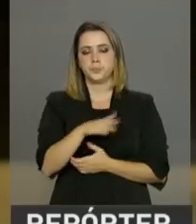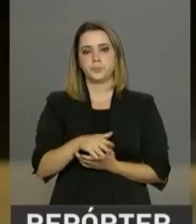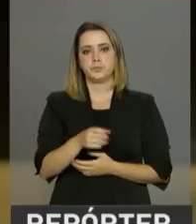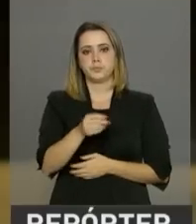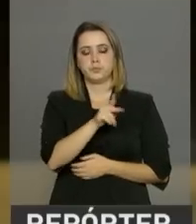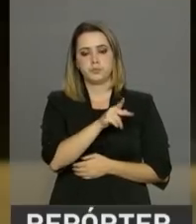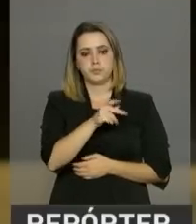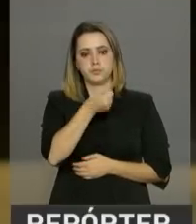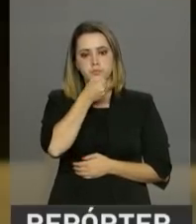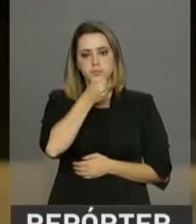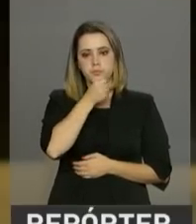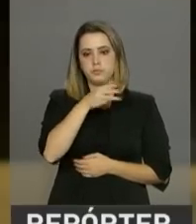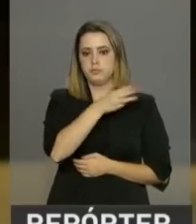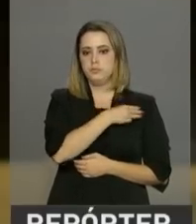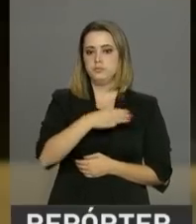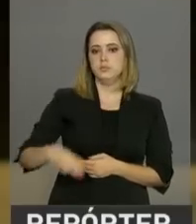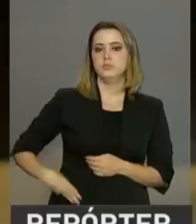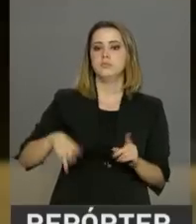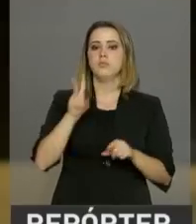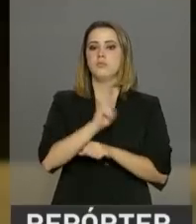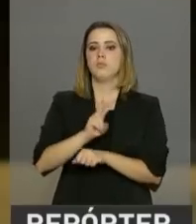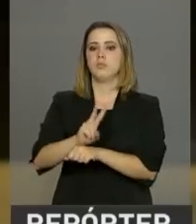do ministro da Defesa, Raul